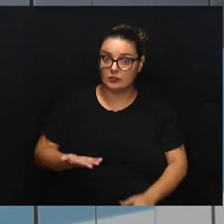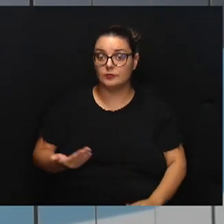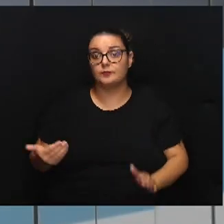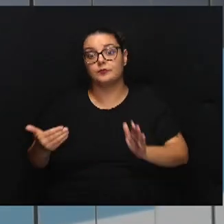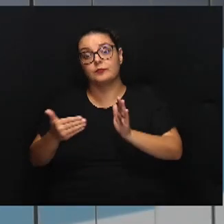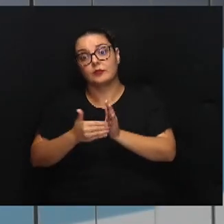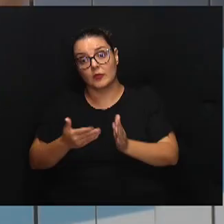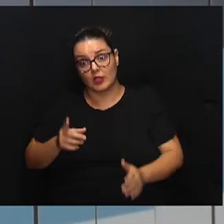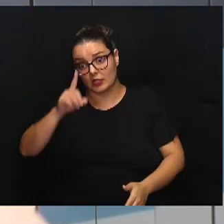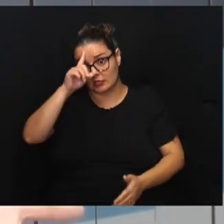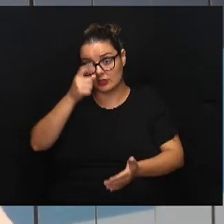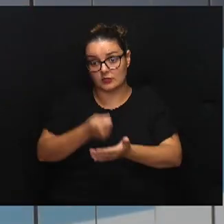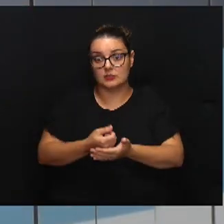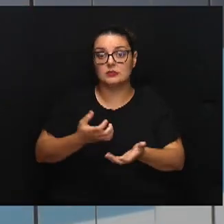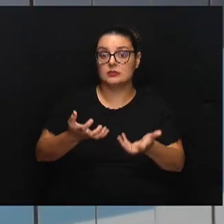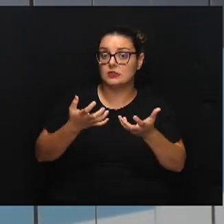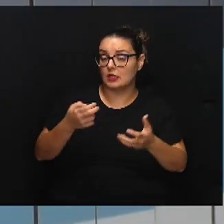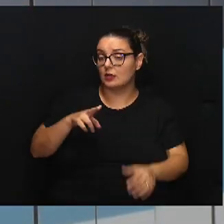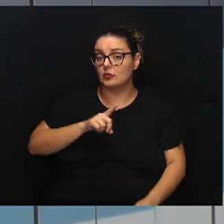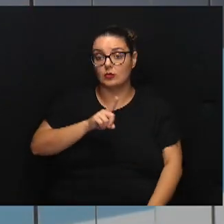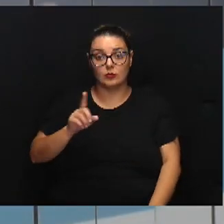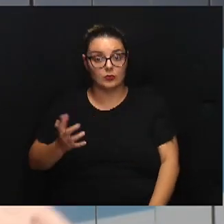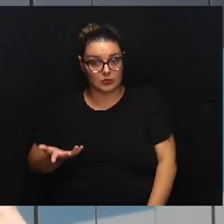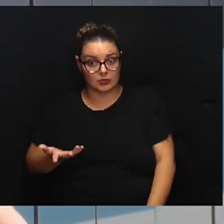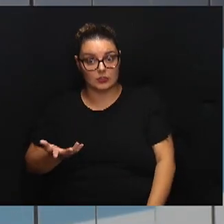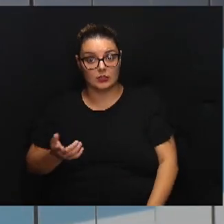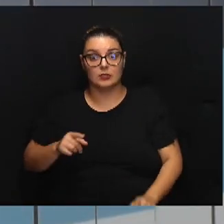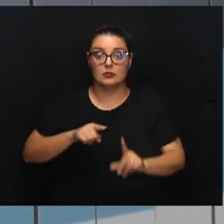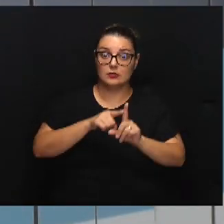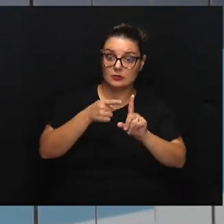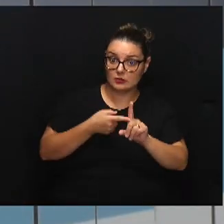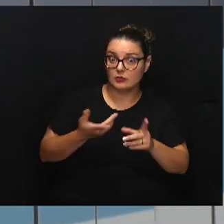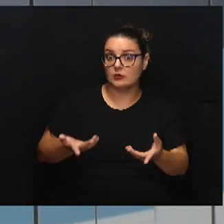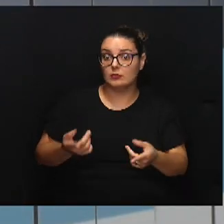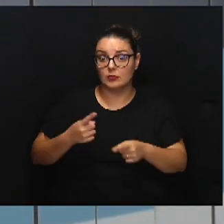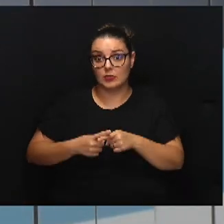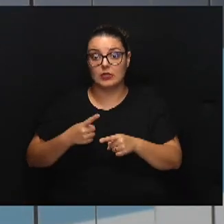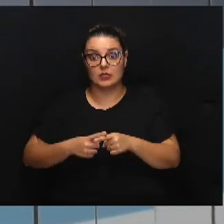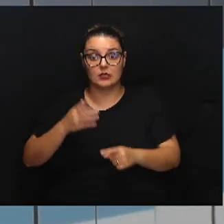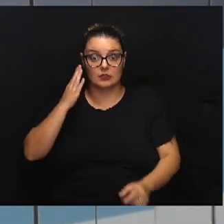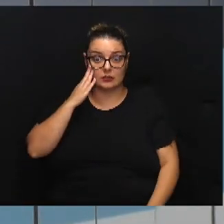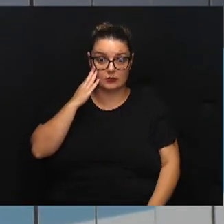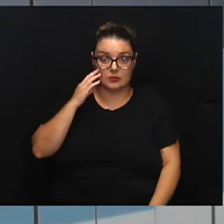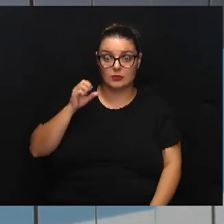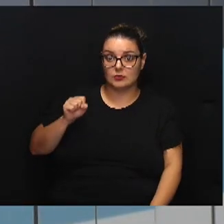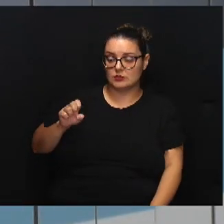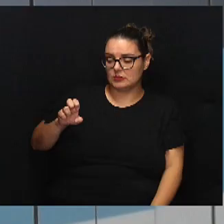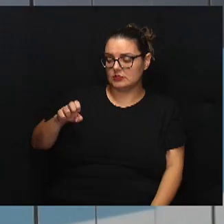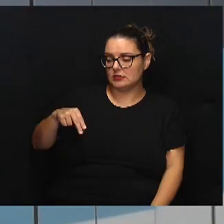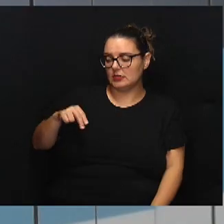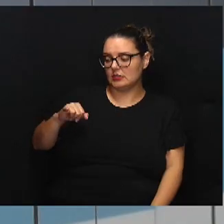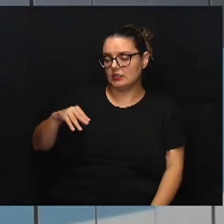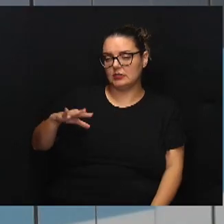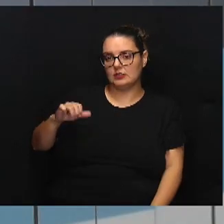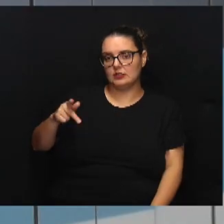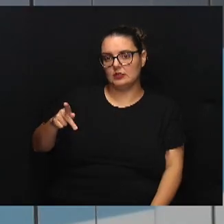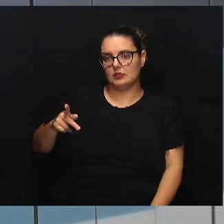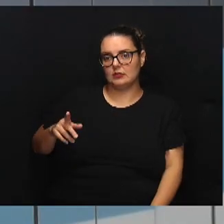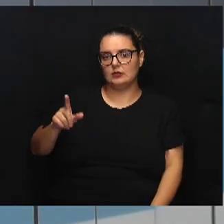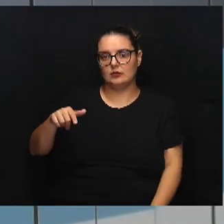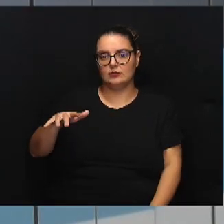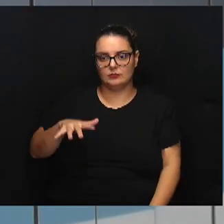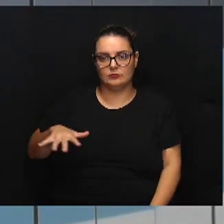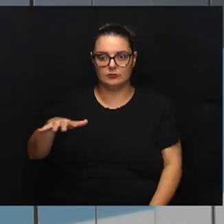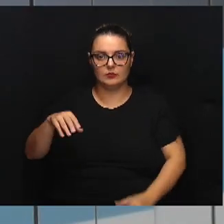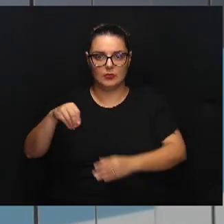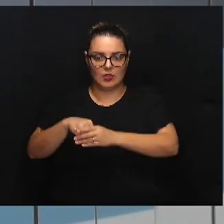mesmo decidir se quer ou não engravidar, porque a gente sabe, e o Semicamp na Unicamp é um